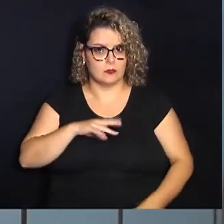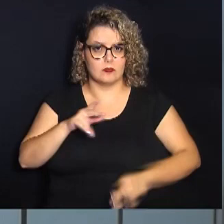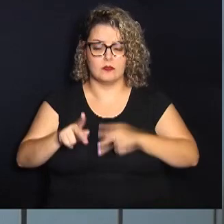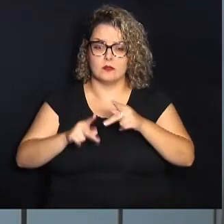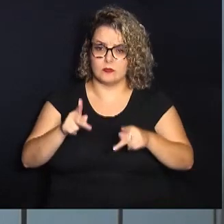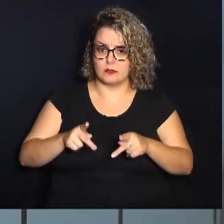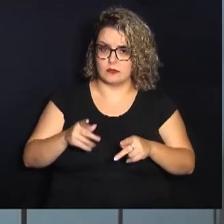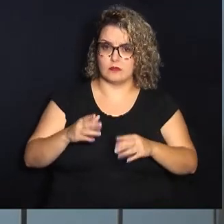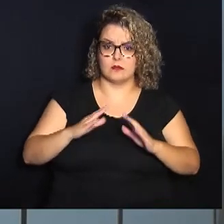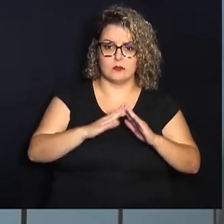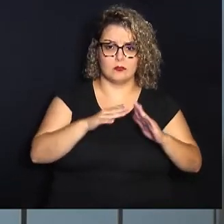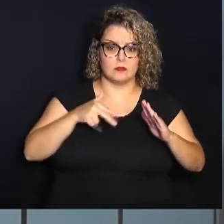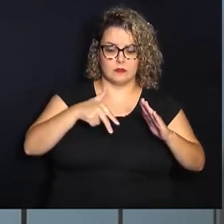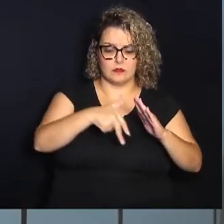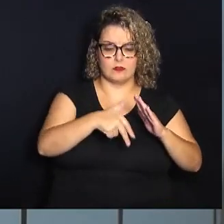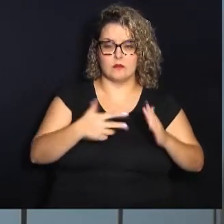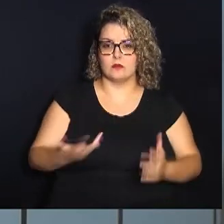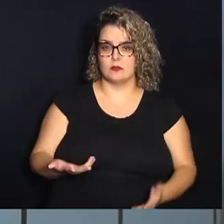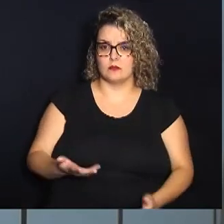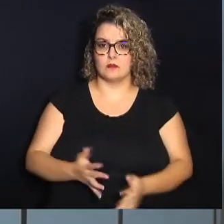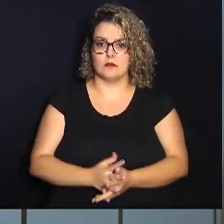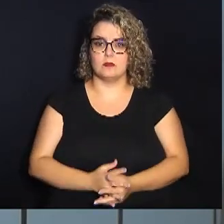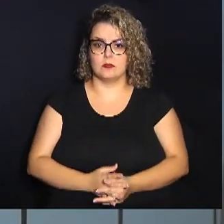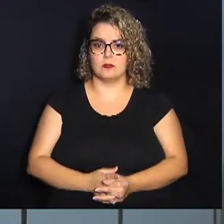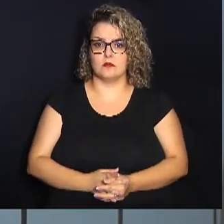Entramos em várias casas, parece que